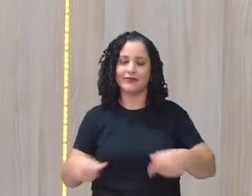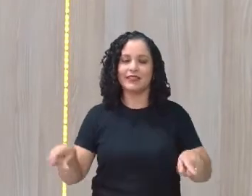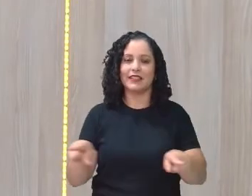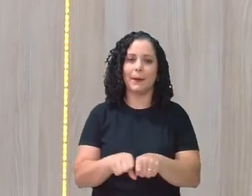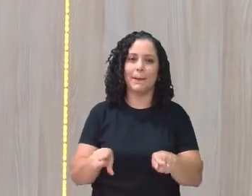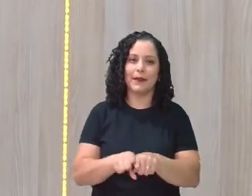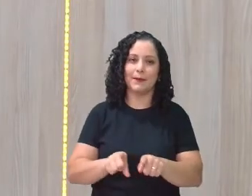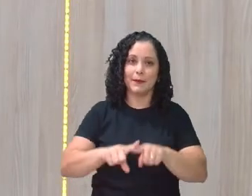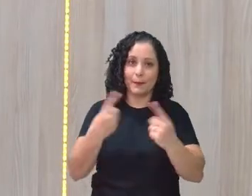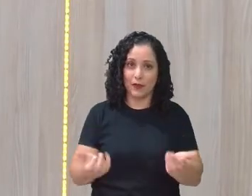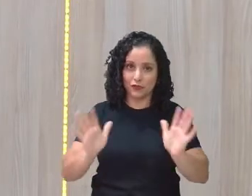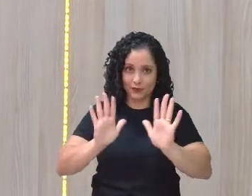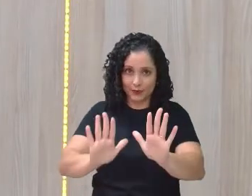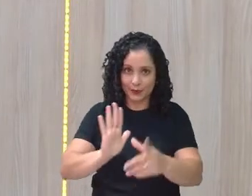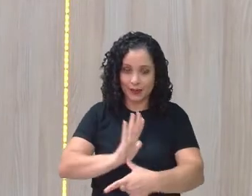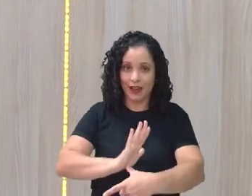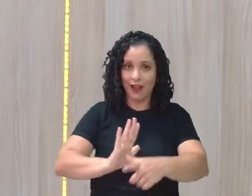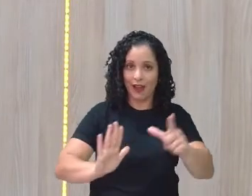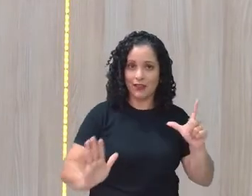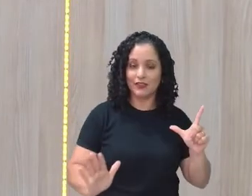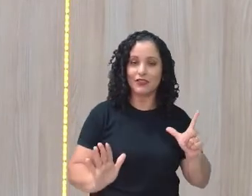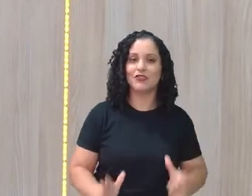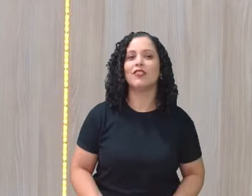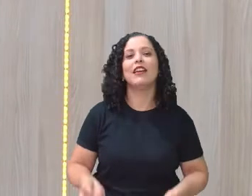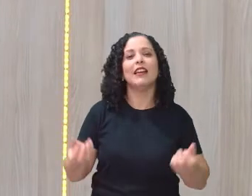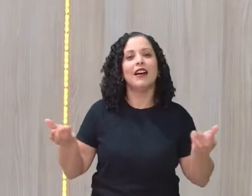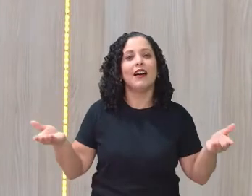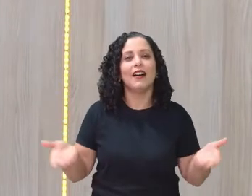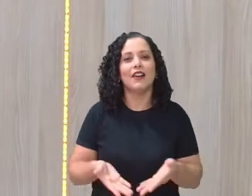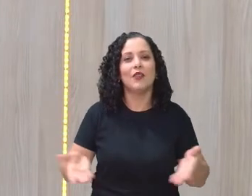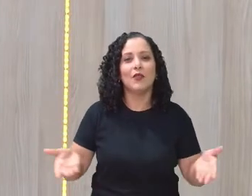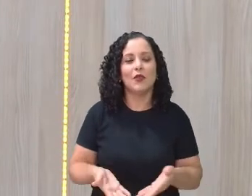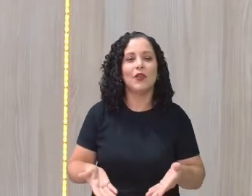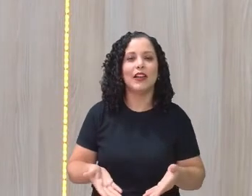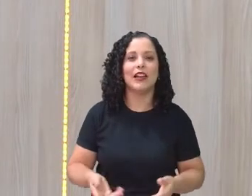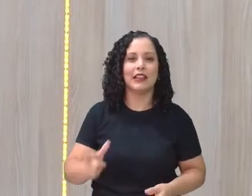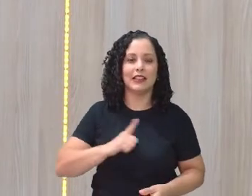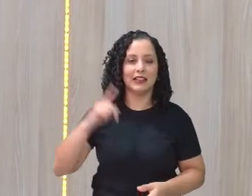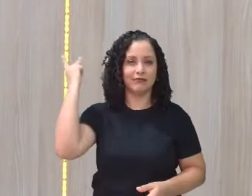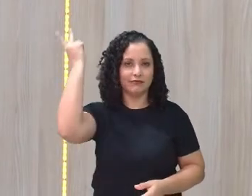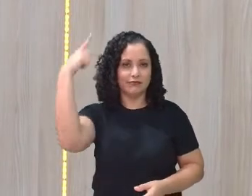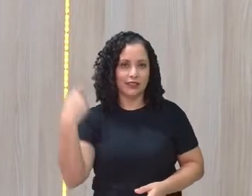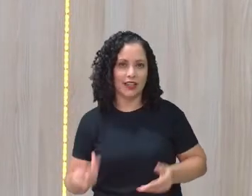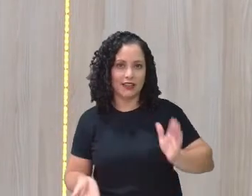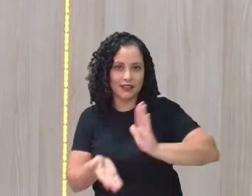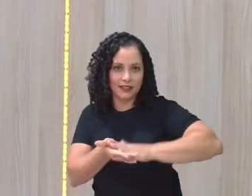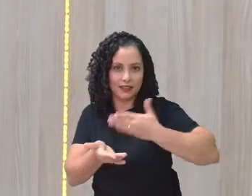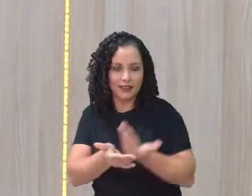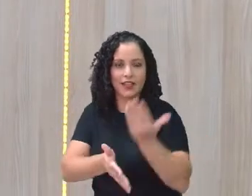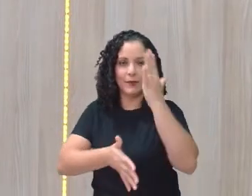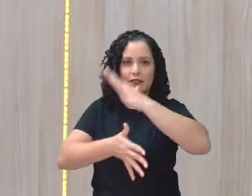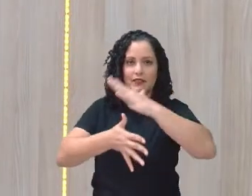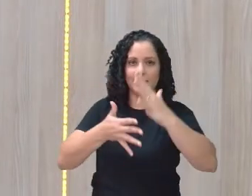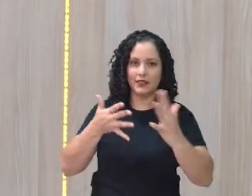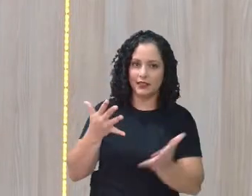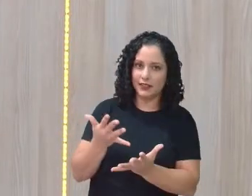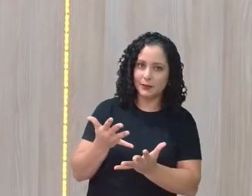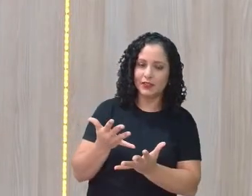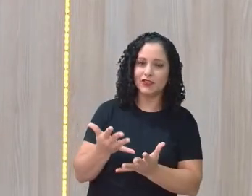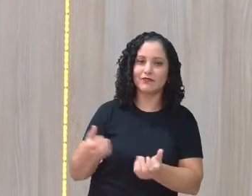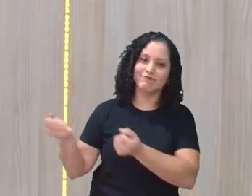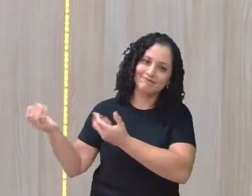antes da gente começar a nossa aula, eu quero dar as boas-vindas aqui, né, a Késia, que está fazendo a interpretação aí de